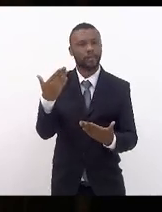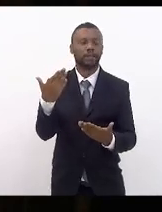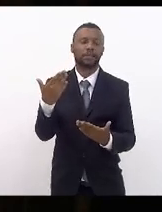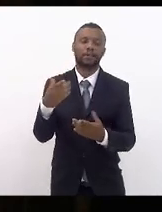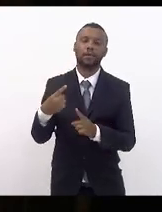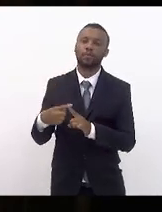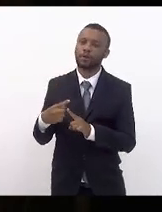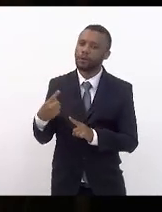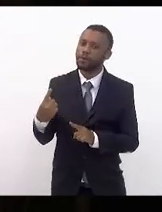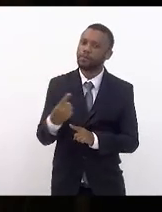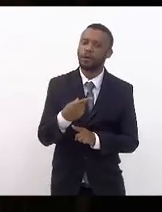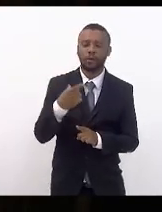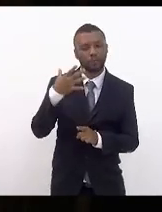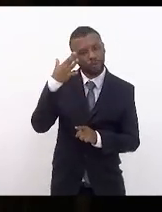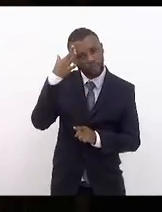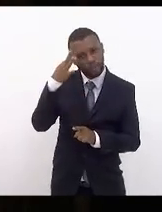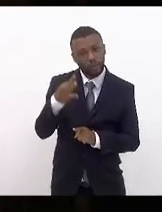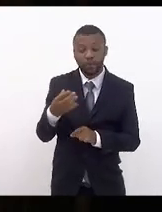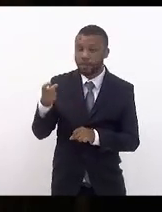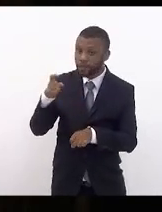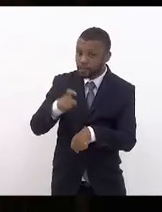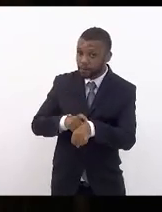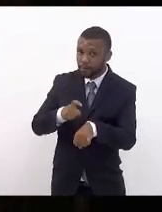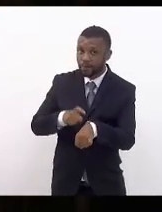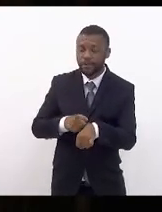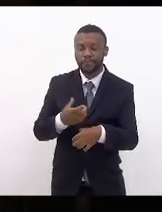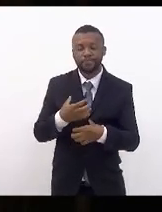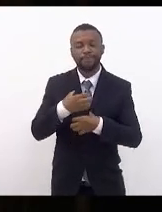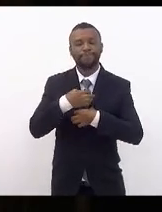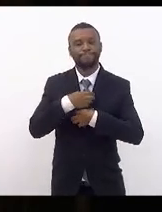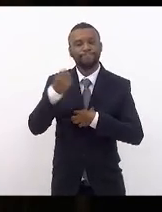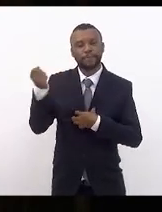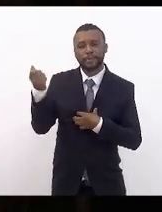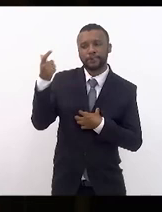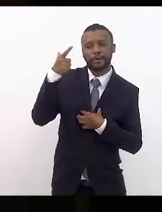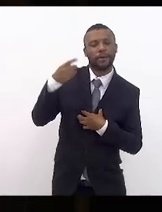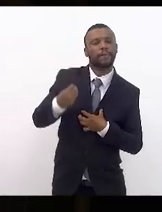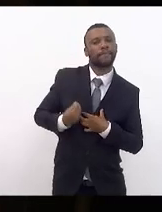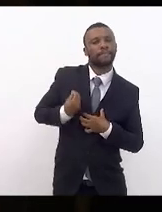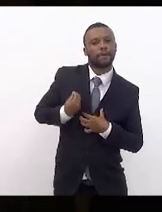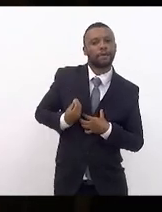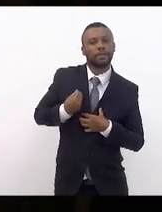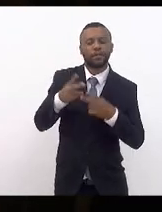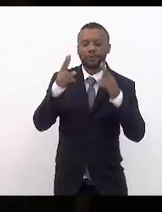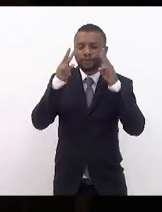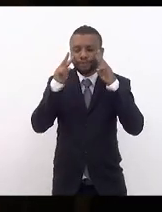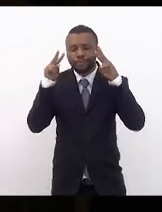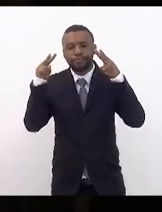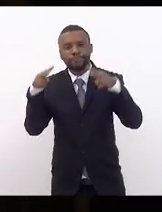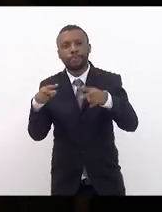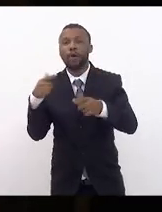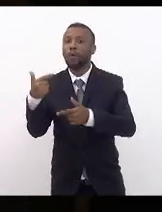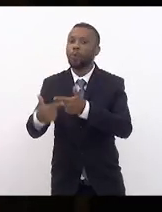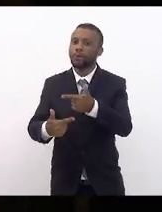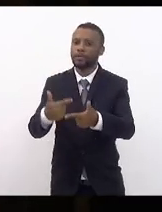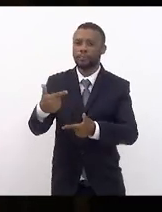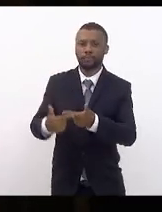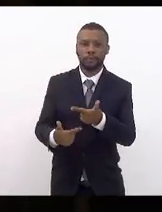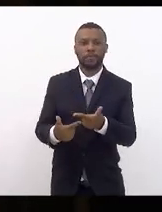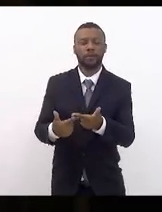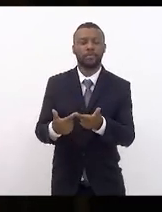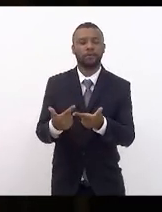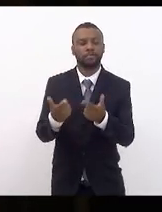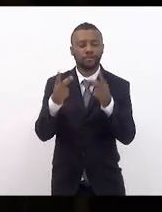nós entendemos que esta hora é uma hora de inspirar vidas, de reconhecer o trabalho,